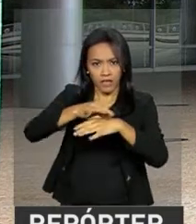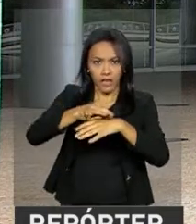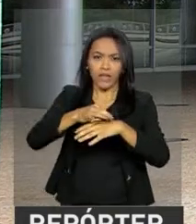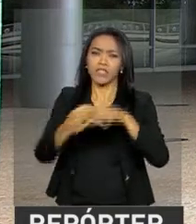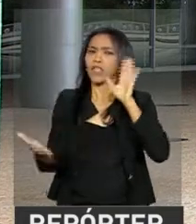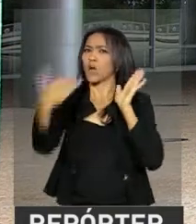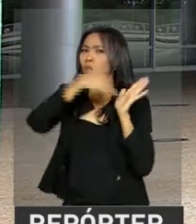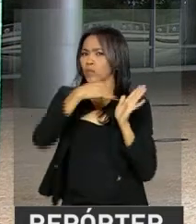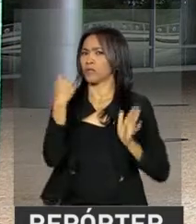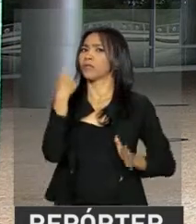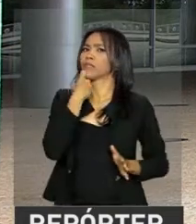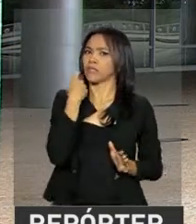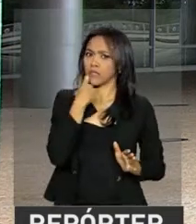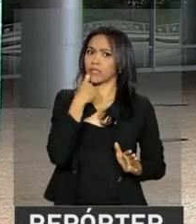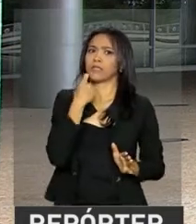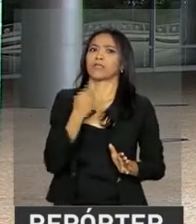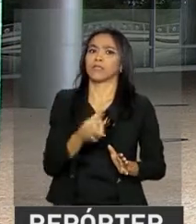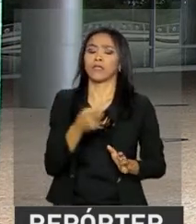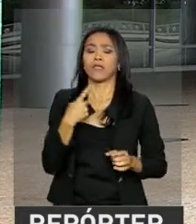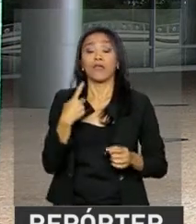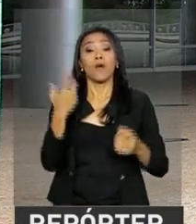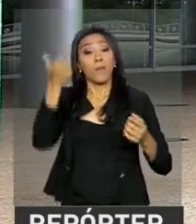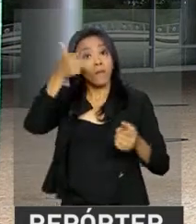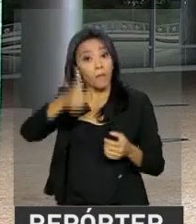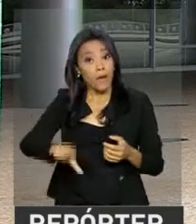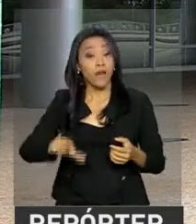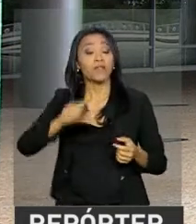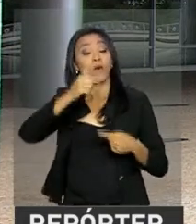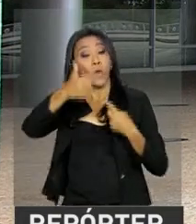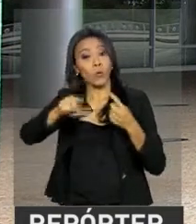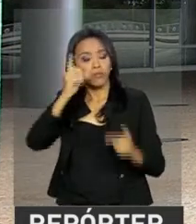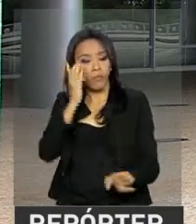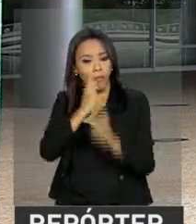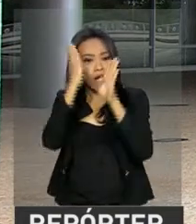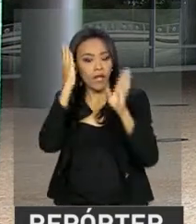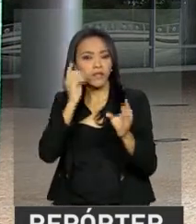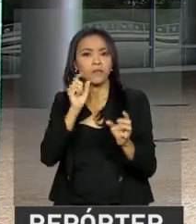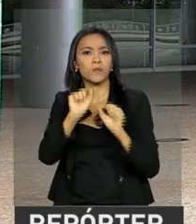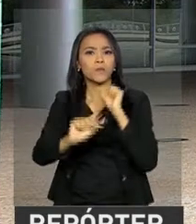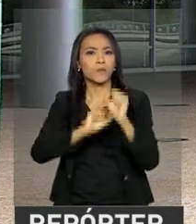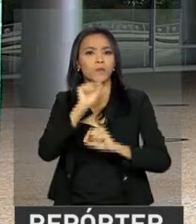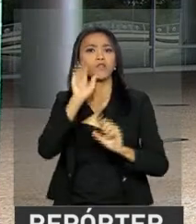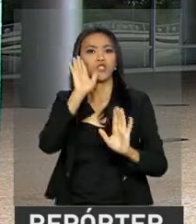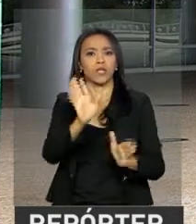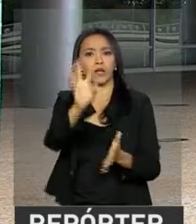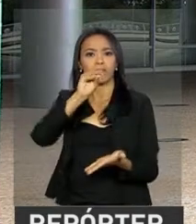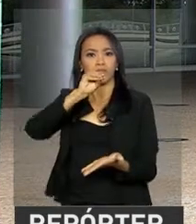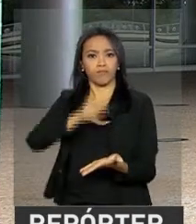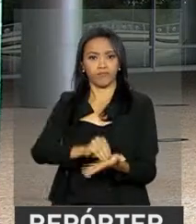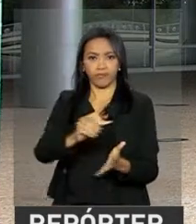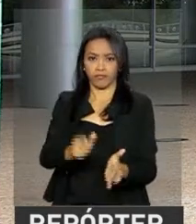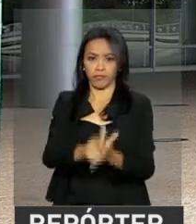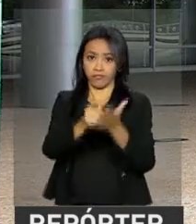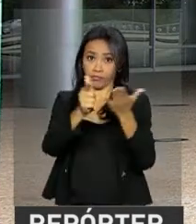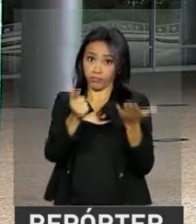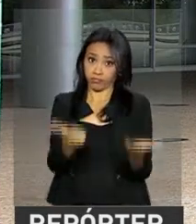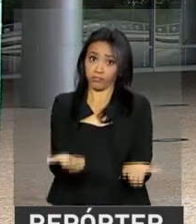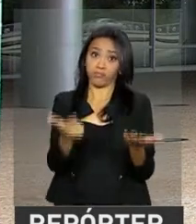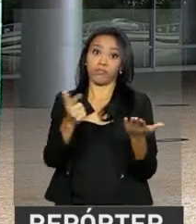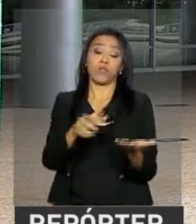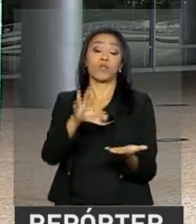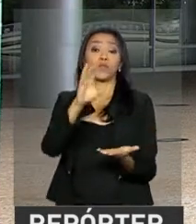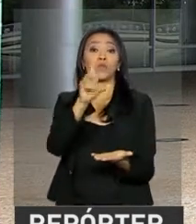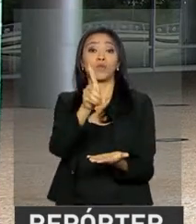sexta feira hoje inclusive como mais um desdobramento foram publicadas no diário oficial da união portaria do